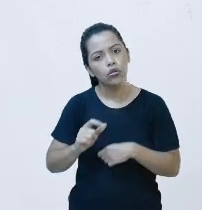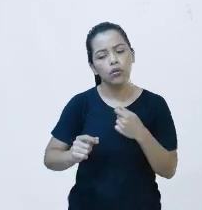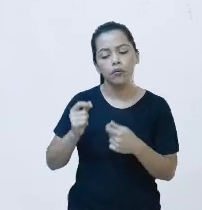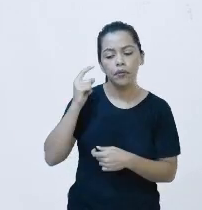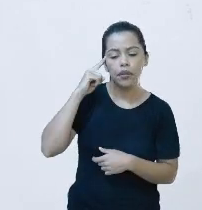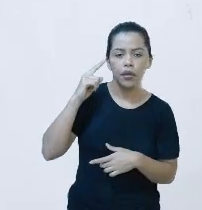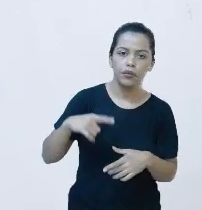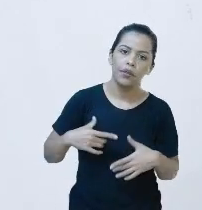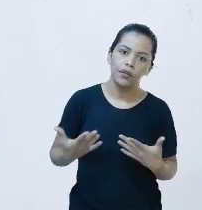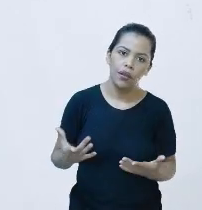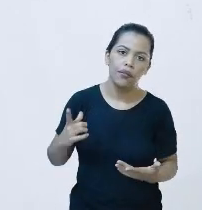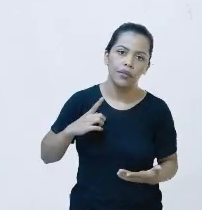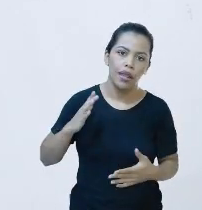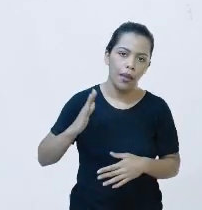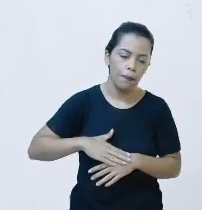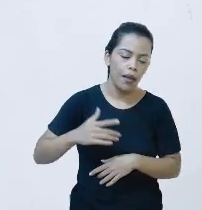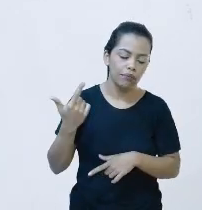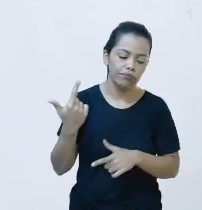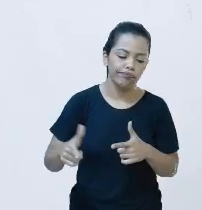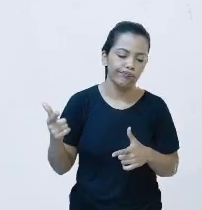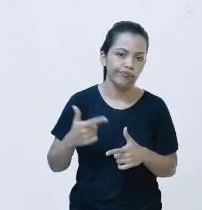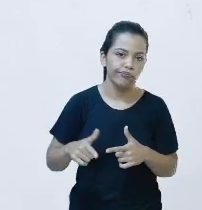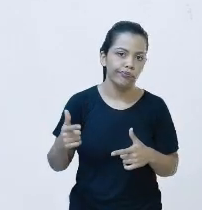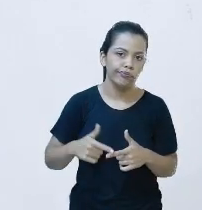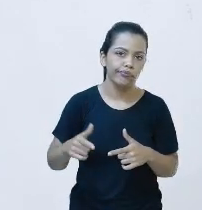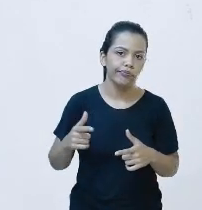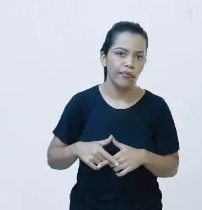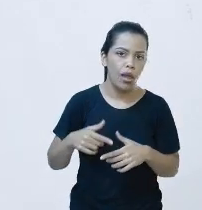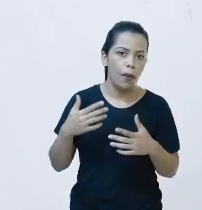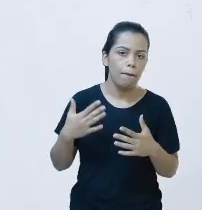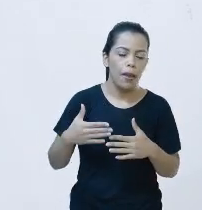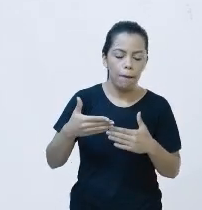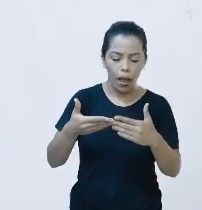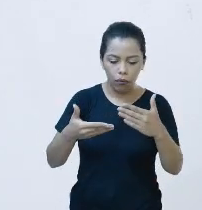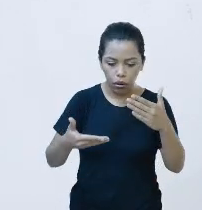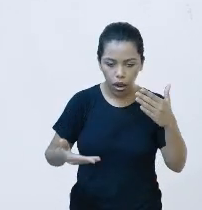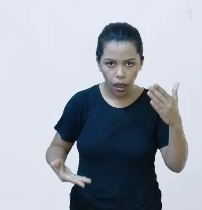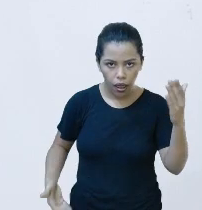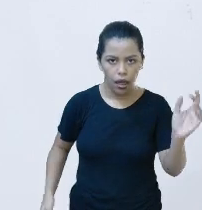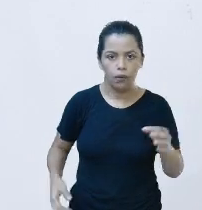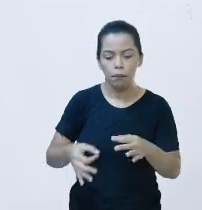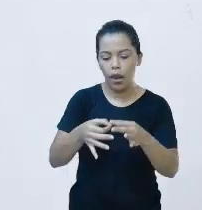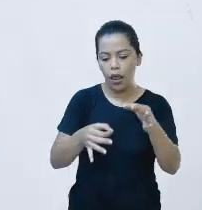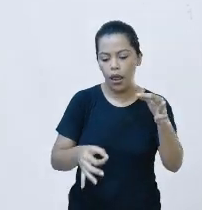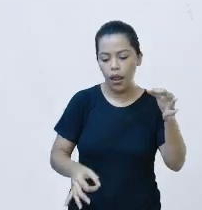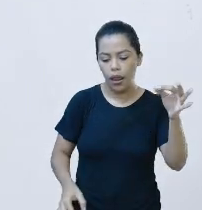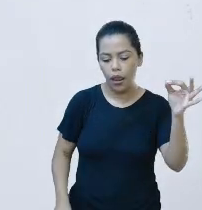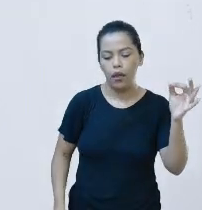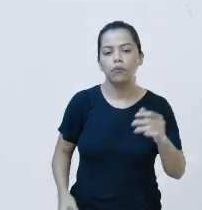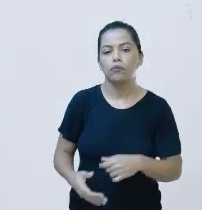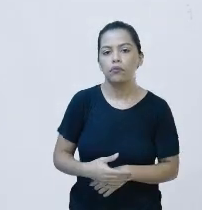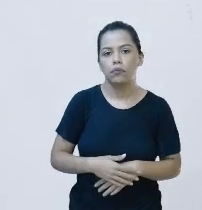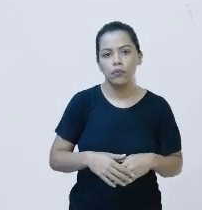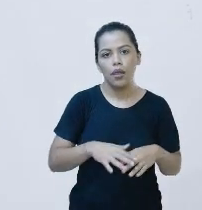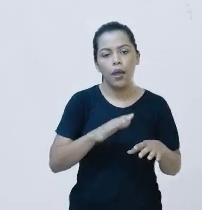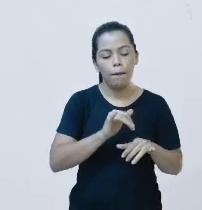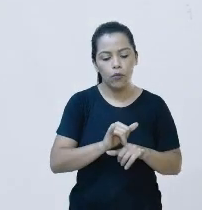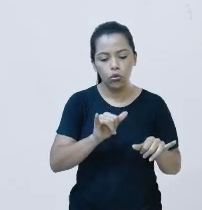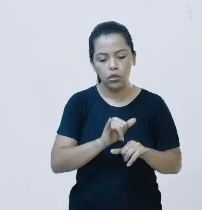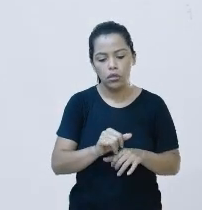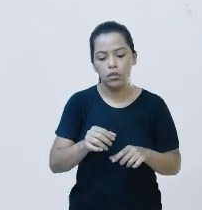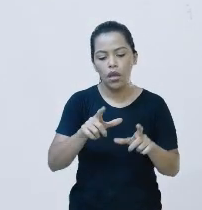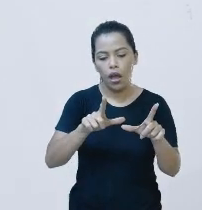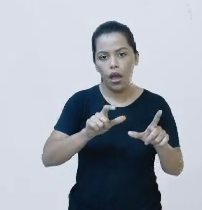dar bem mais trabalho, vai ser bem mais longo do que uma reportagem e do que uma notícia. Vamos ver